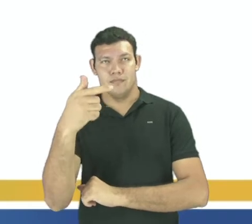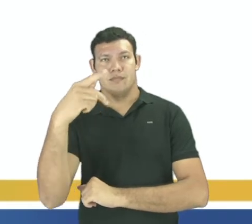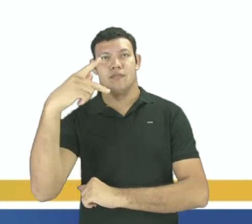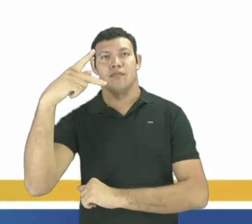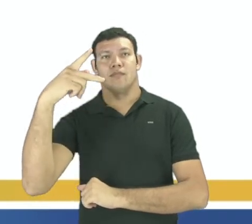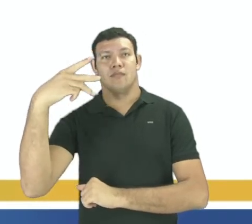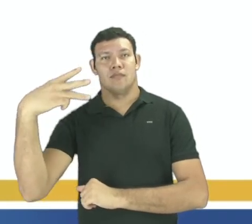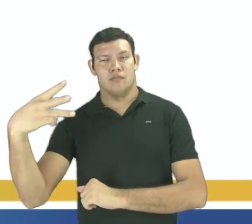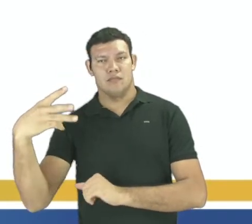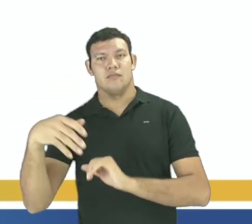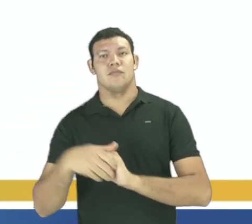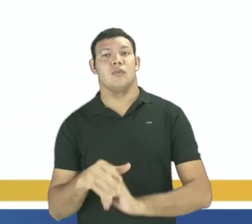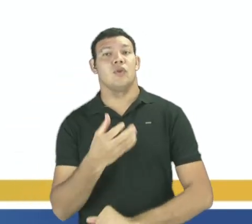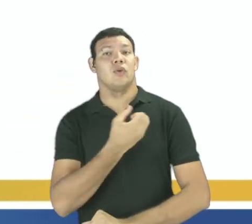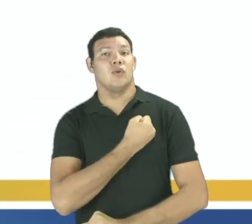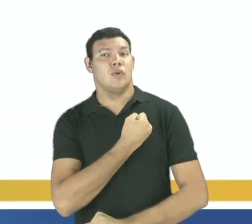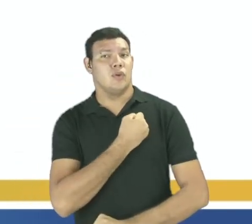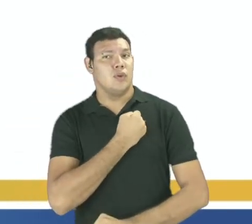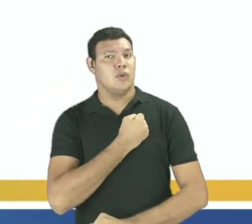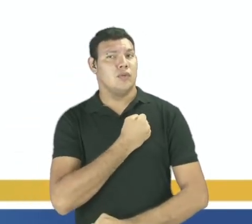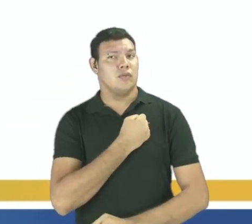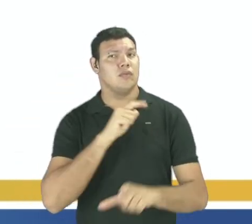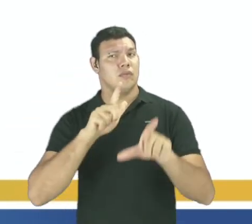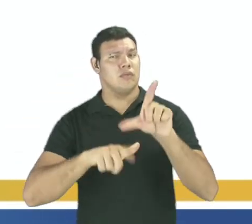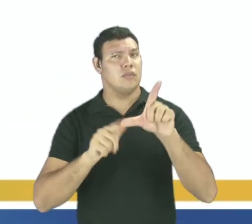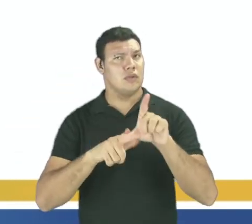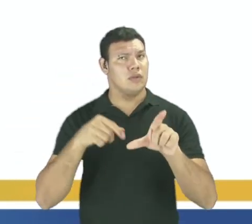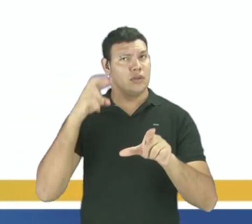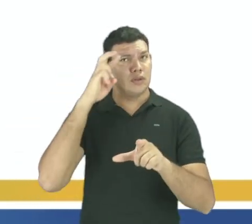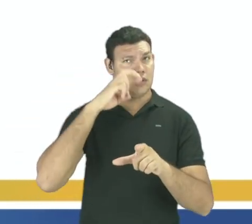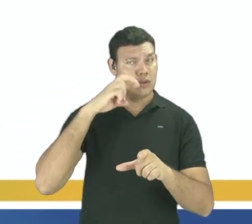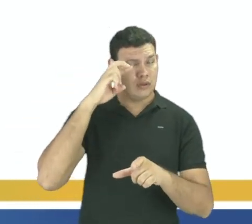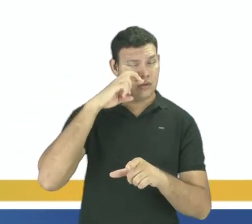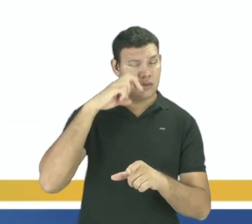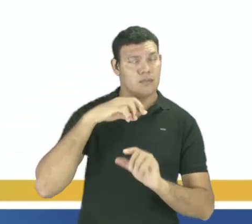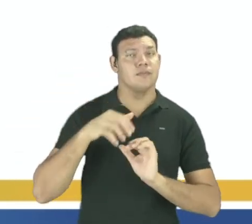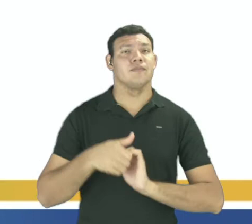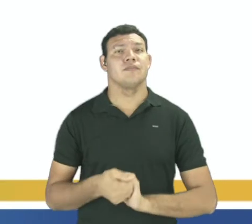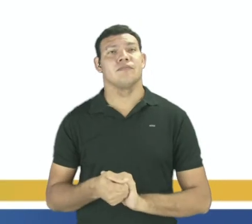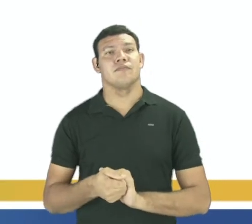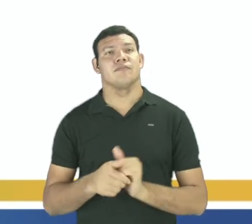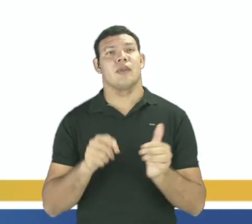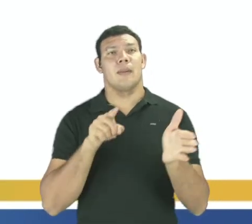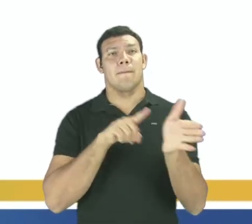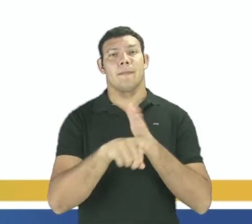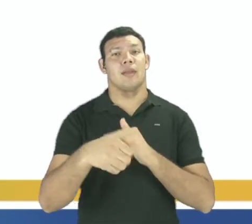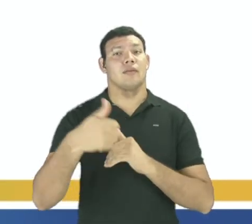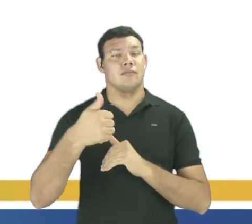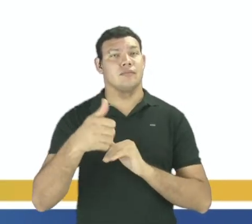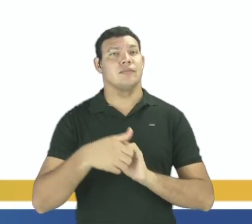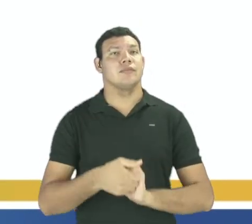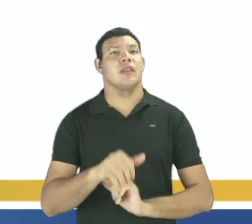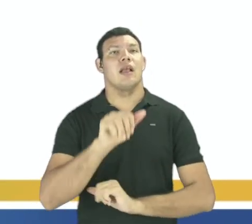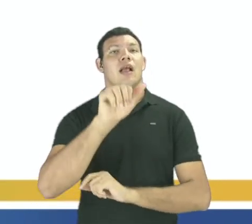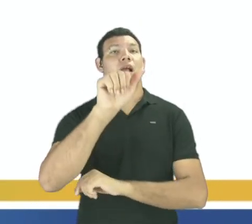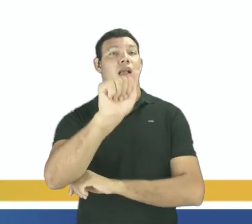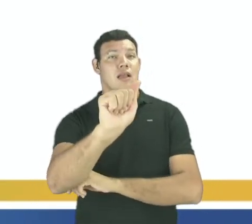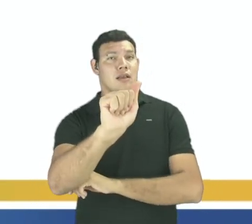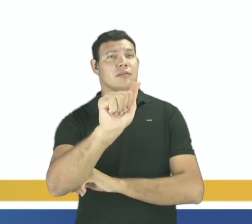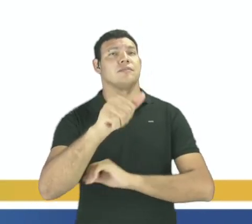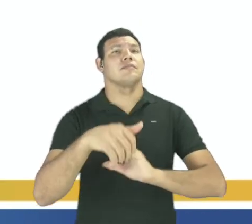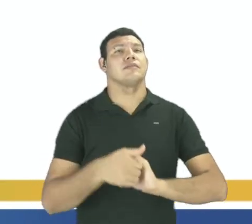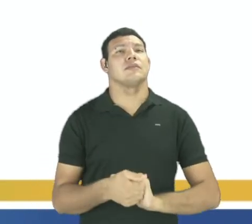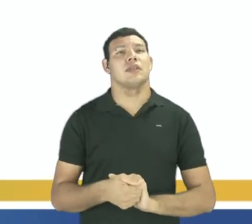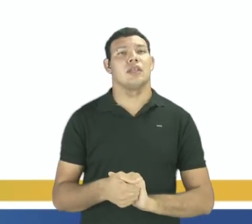os coeficientes e a parte literal, certo? Na primeira atividade aí, na letra A, ele está pedindo que